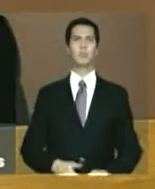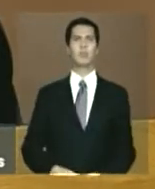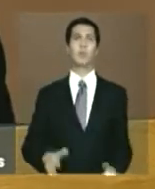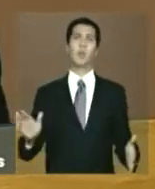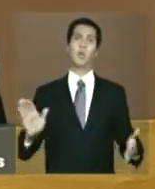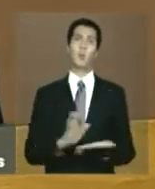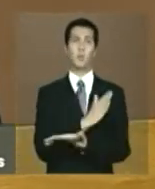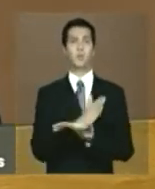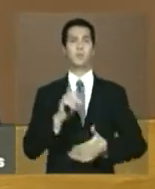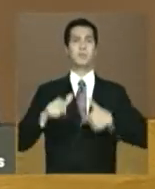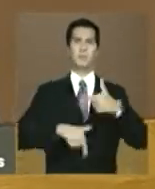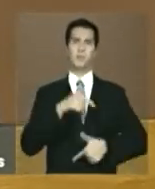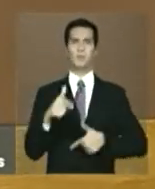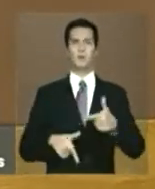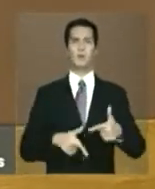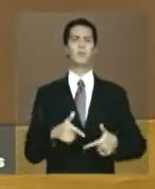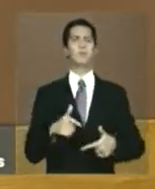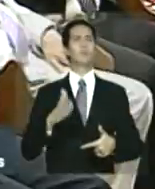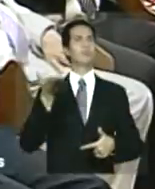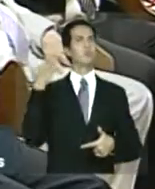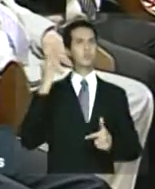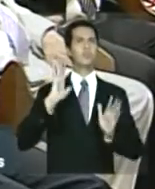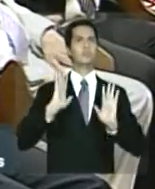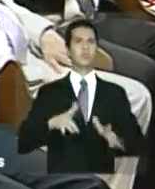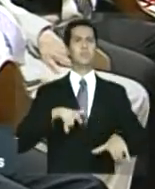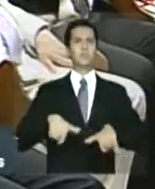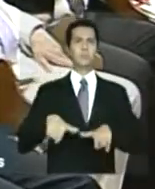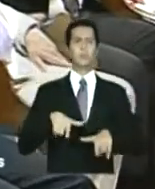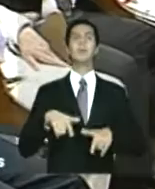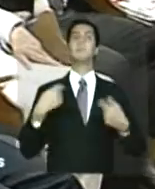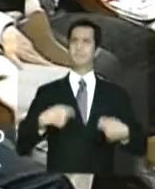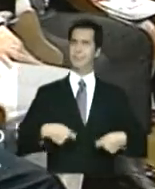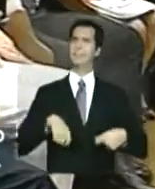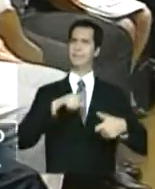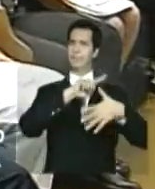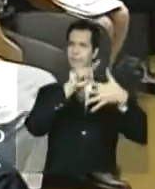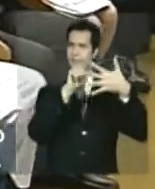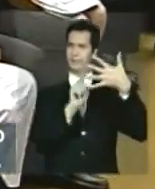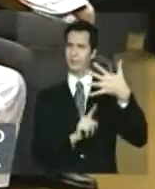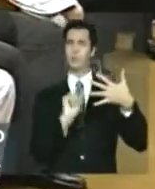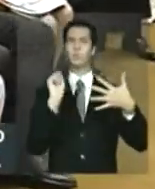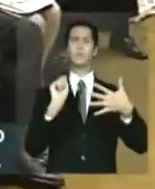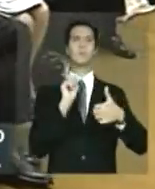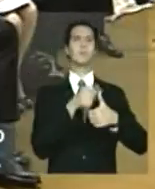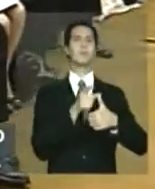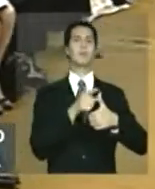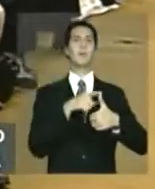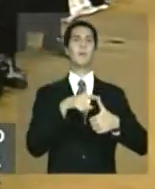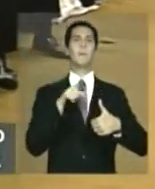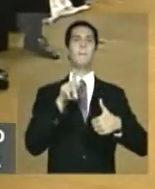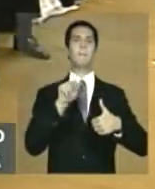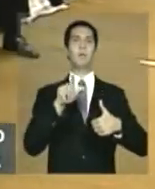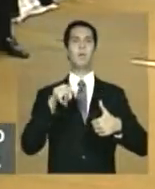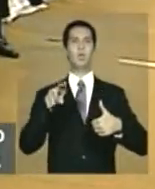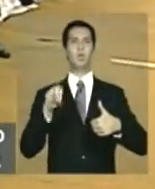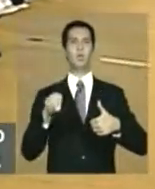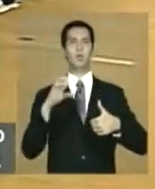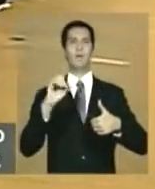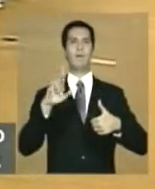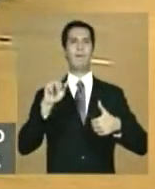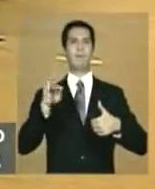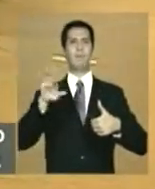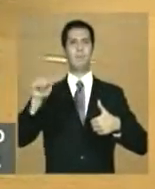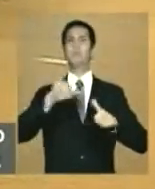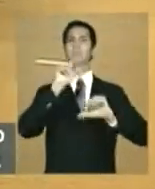importantes foram e é necessário enumerá-las alteração dos planos de carreira e critérios de